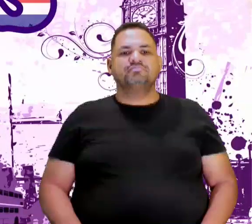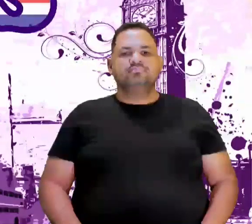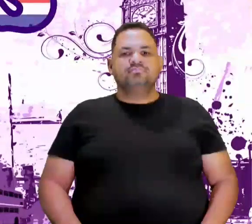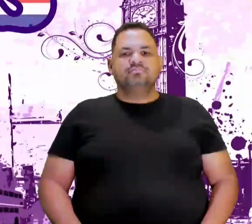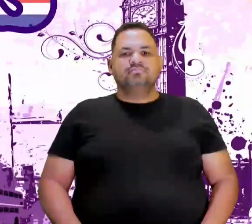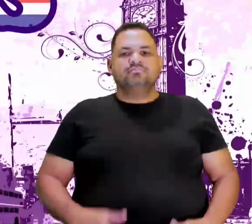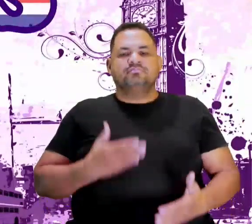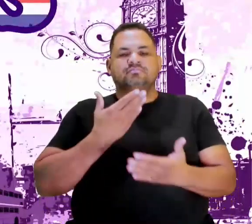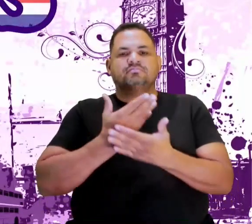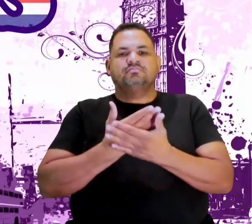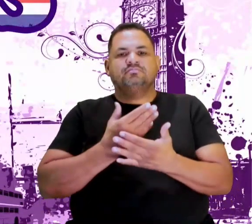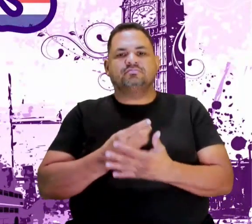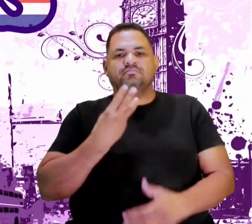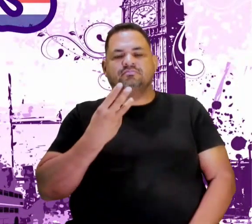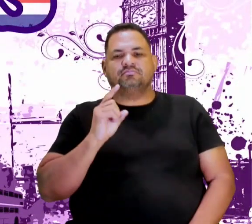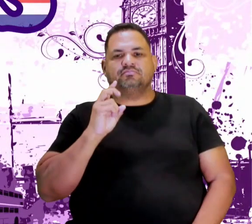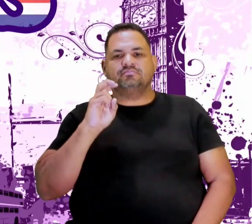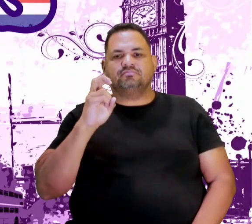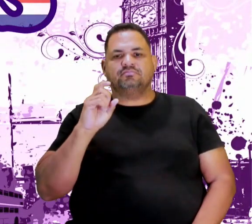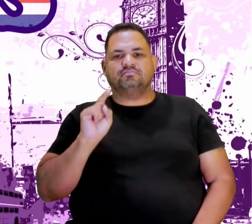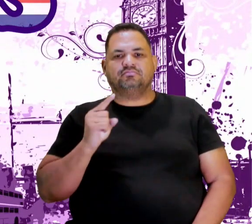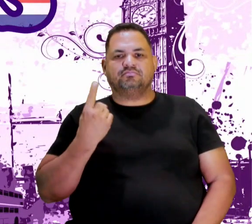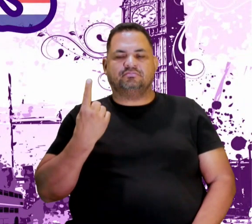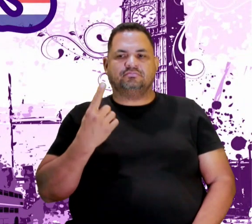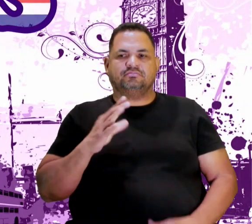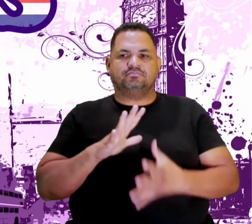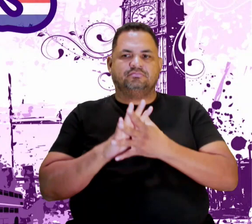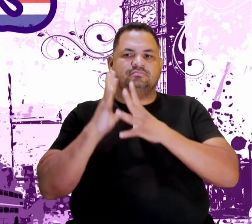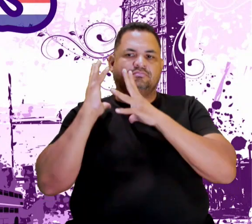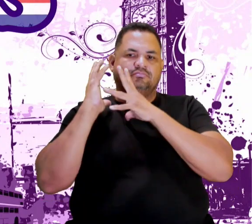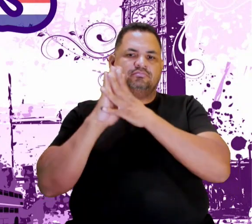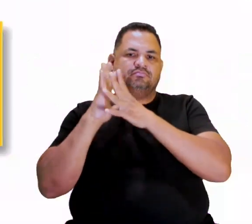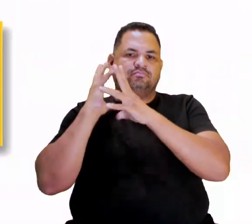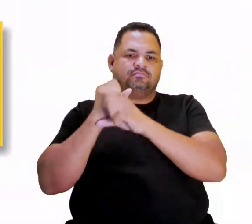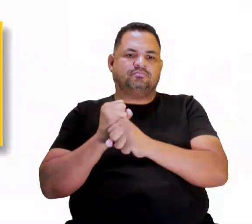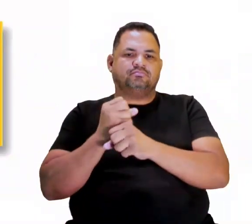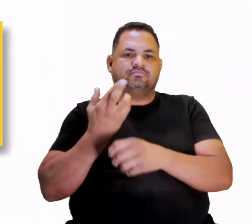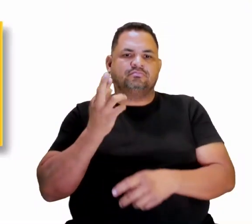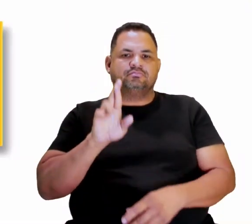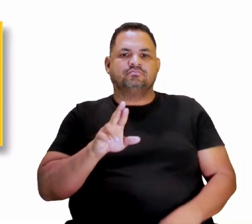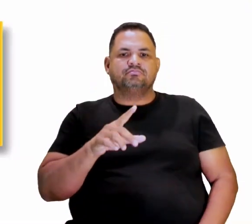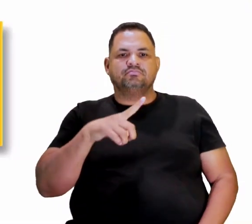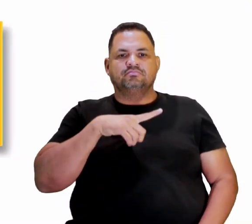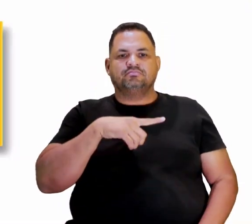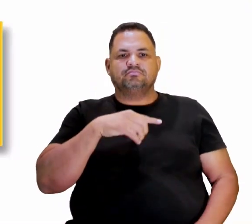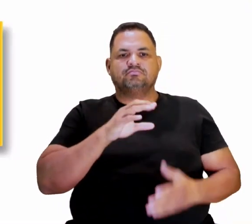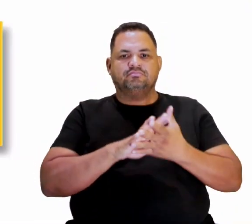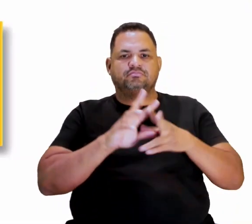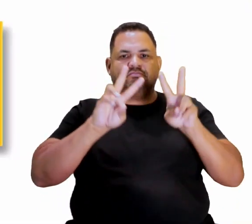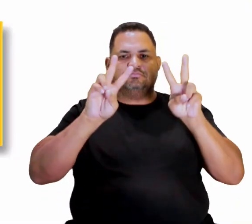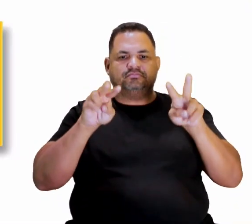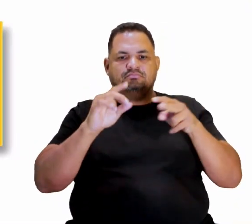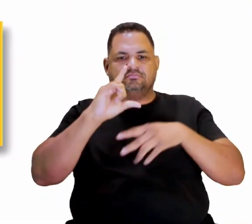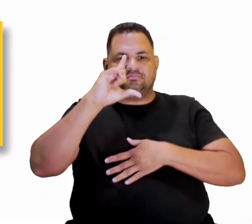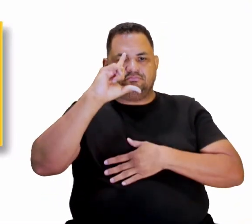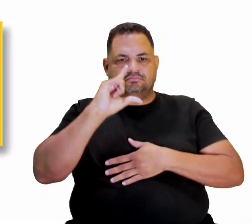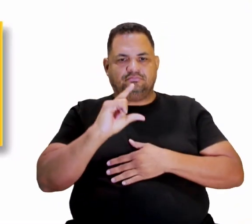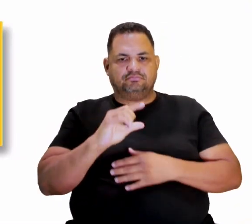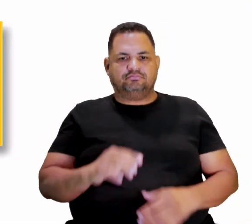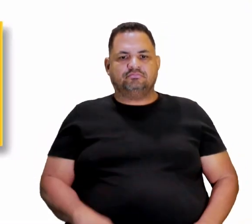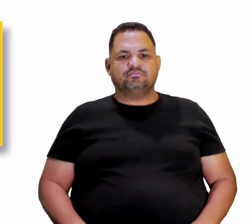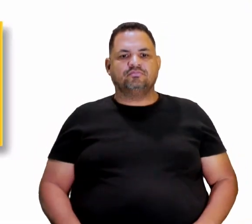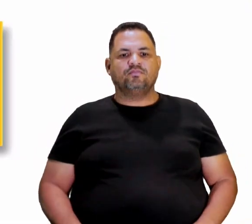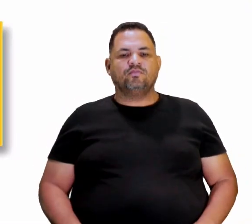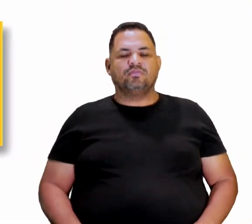Aula 35.1 de revisão de recuperação. Diminuir aí os teminhas da nossa aula,